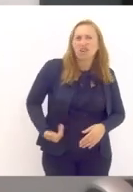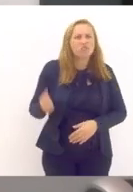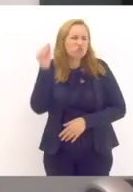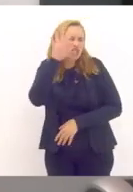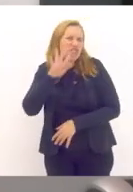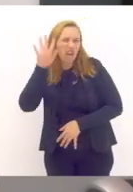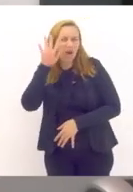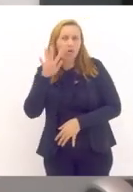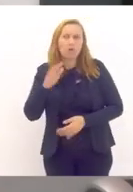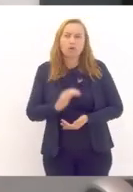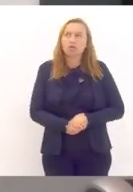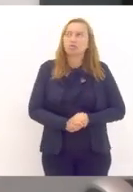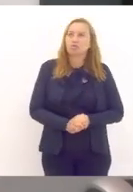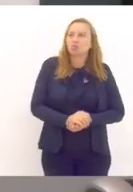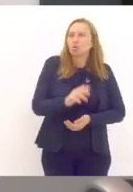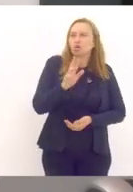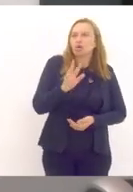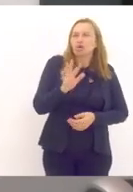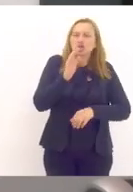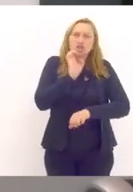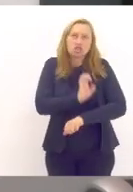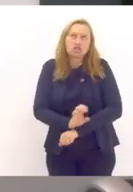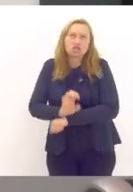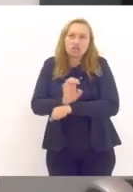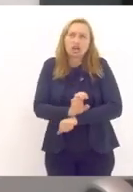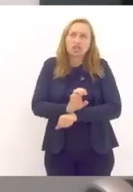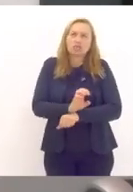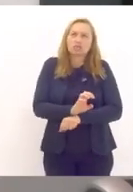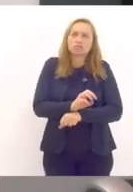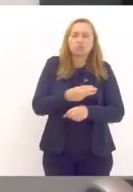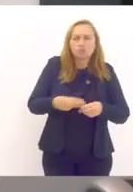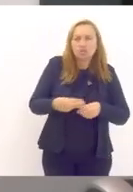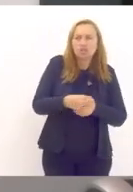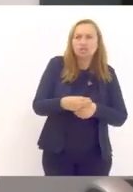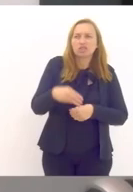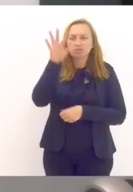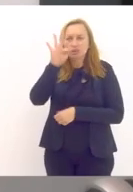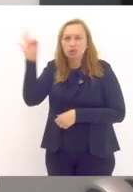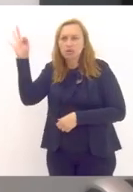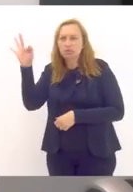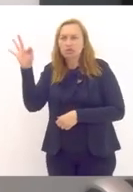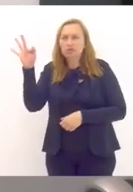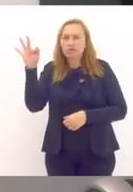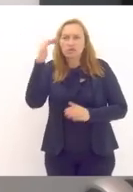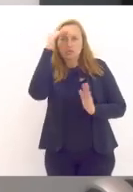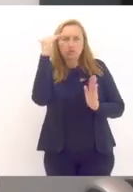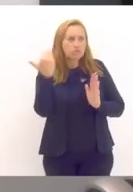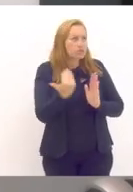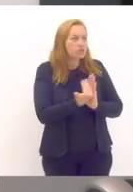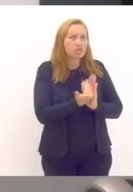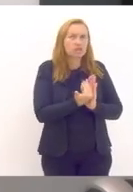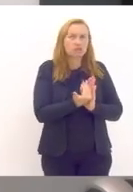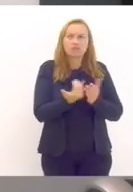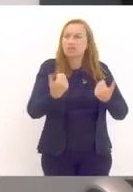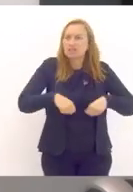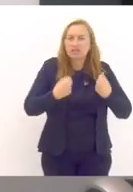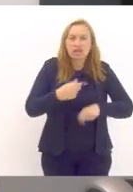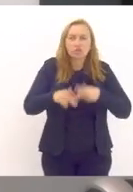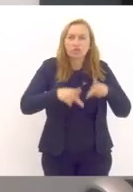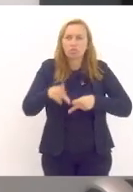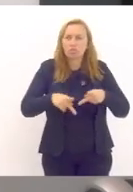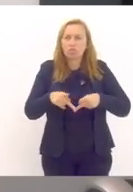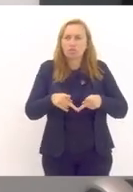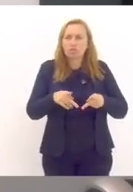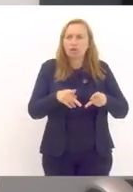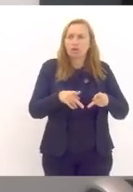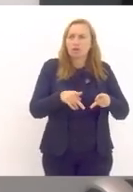geral, seja União, Estados ou municípios, atendem completamente às necessidades da população. Não é preciso fazer